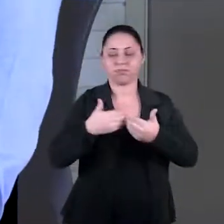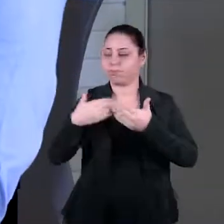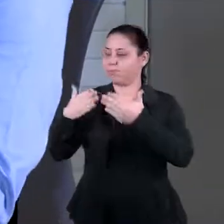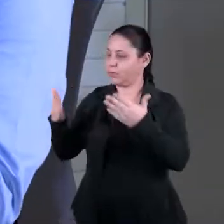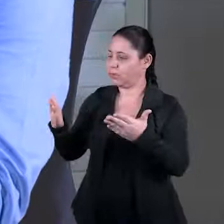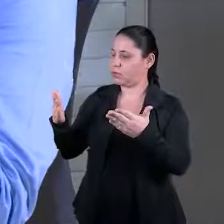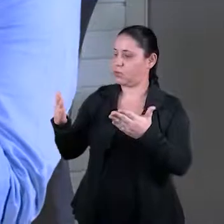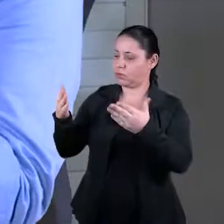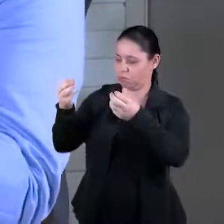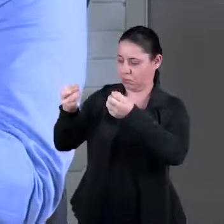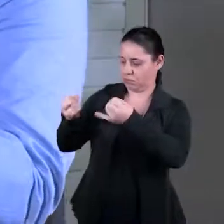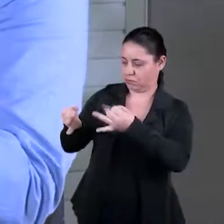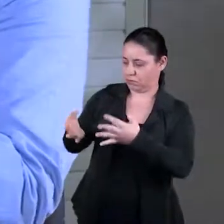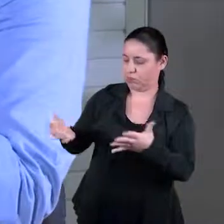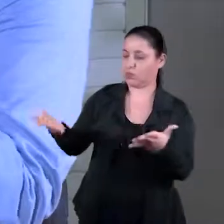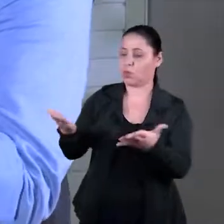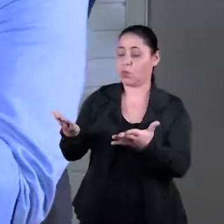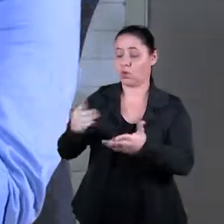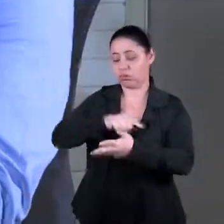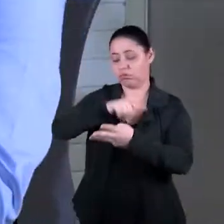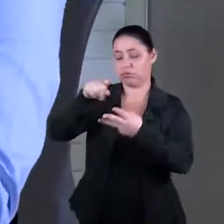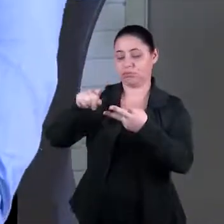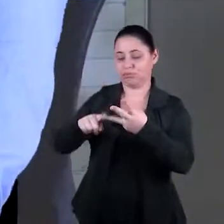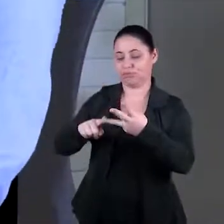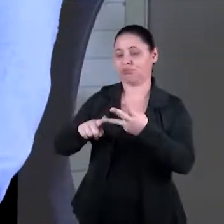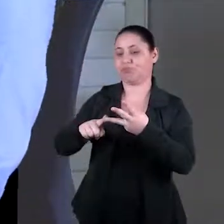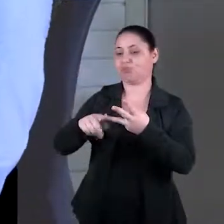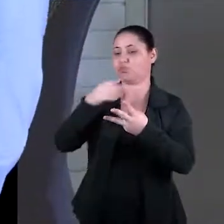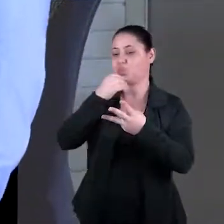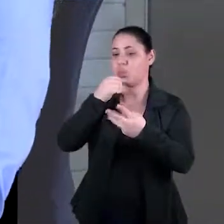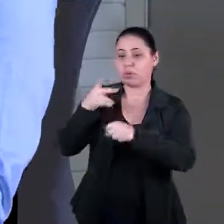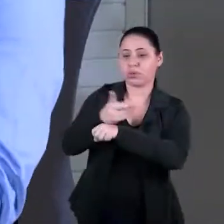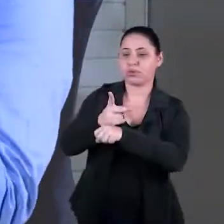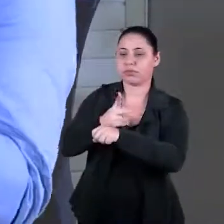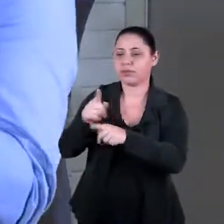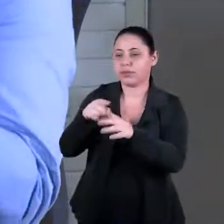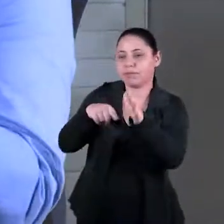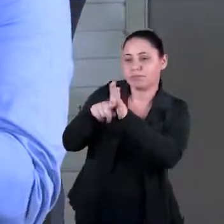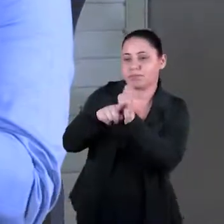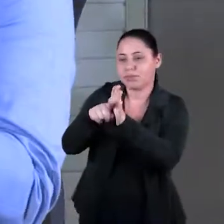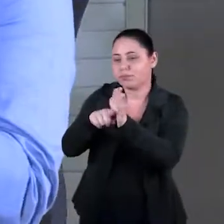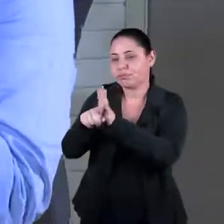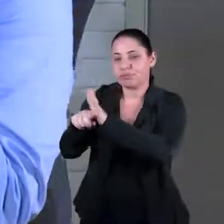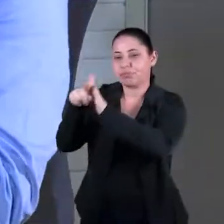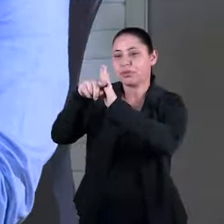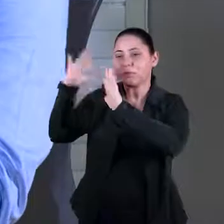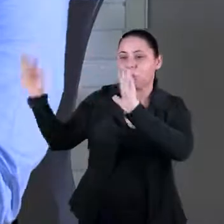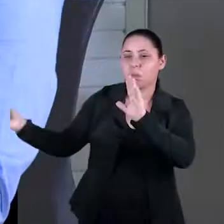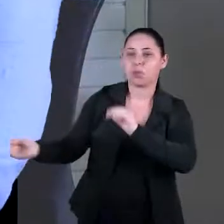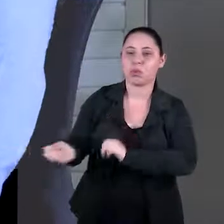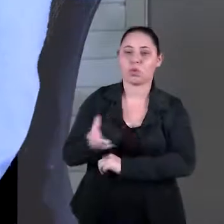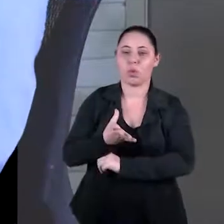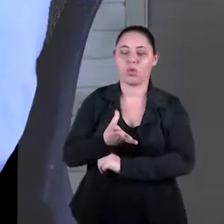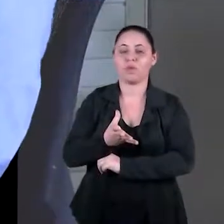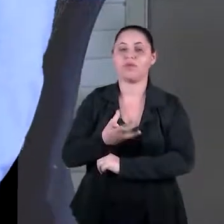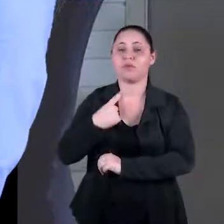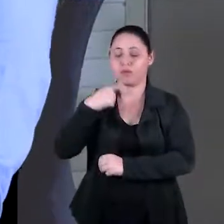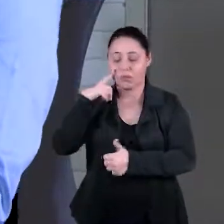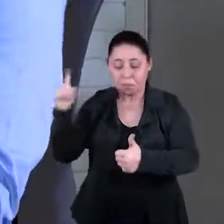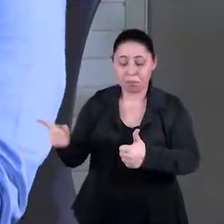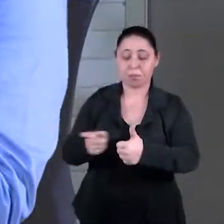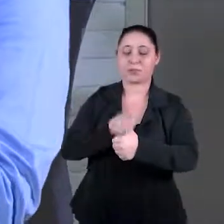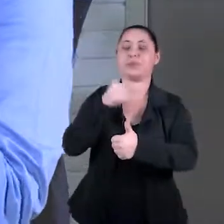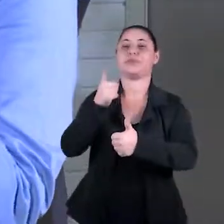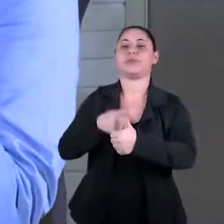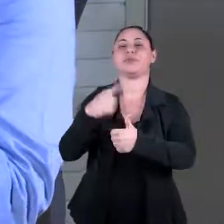cirurgia mais procurada pelos homens. Mas eu acho que se você atualizar esse estudo aí, talvez tá ali, no primeiro lugar já. Porque realmente é